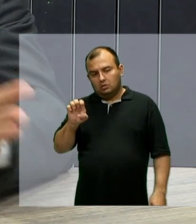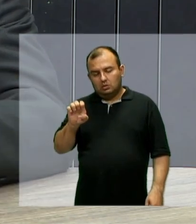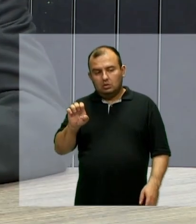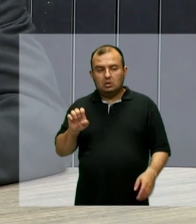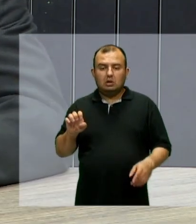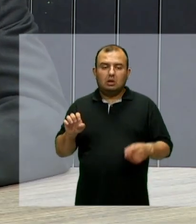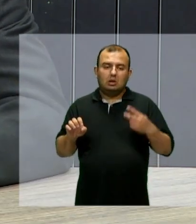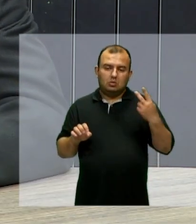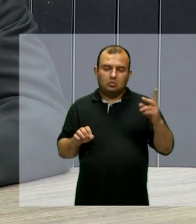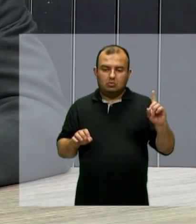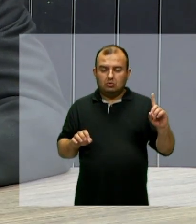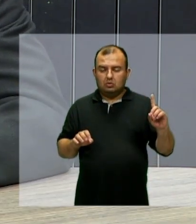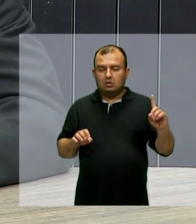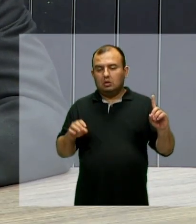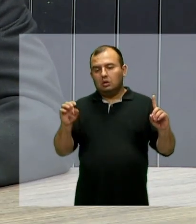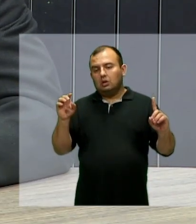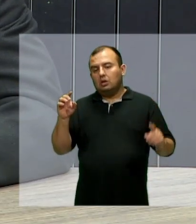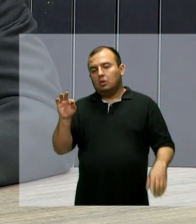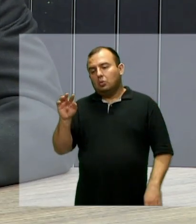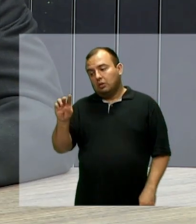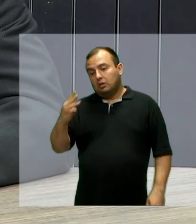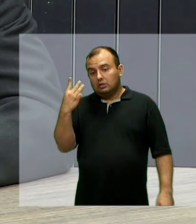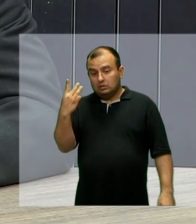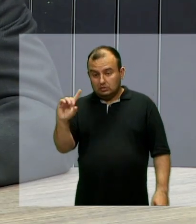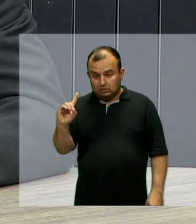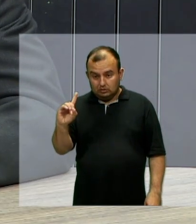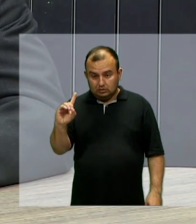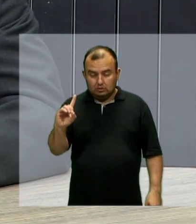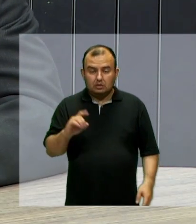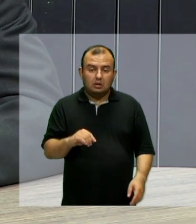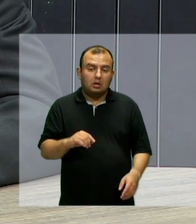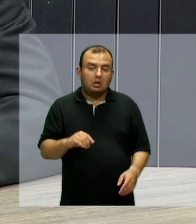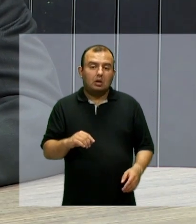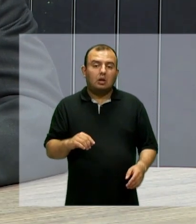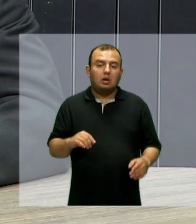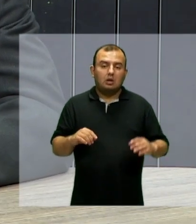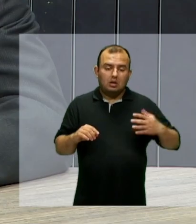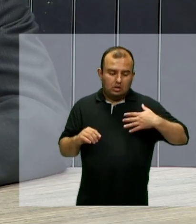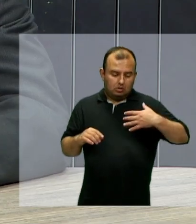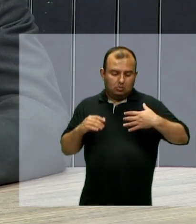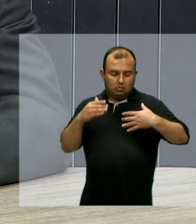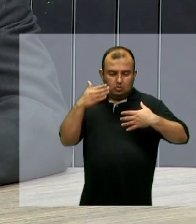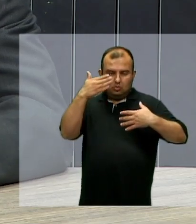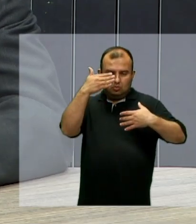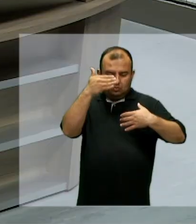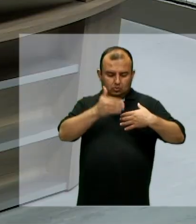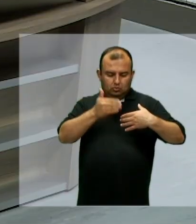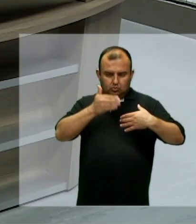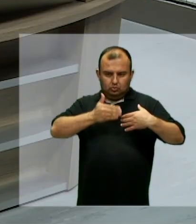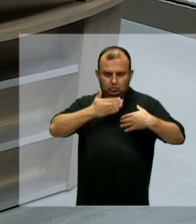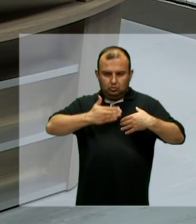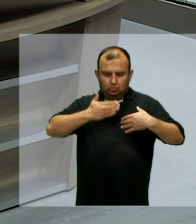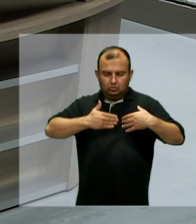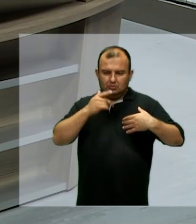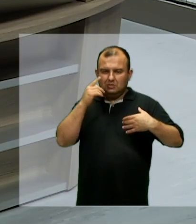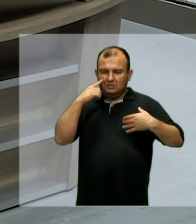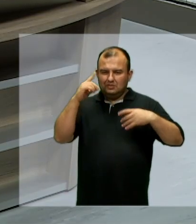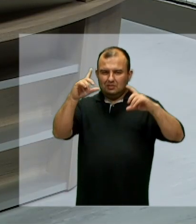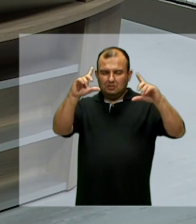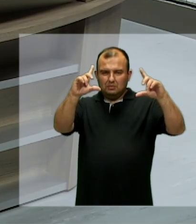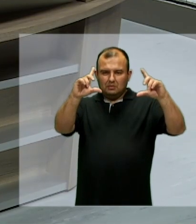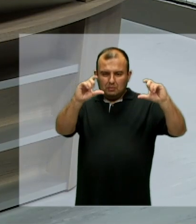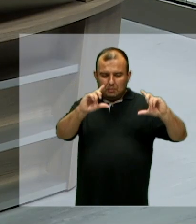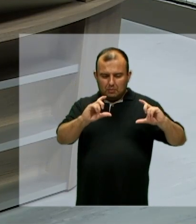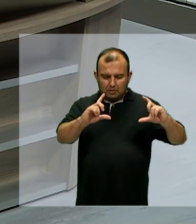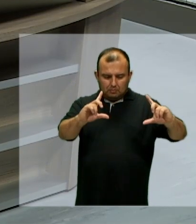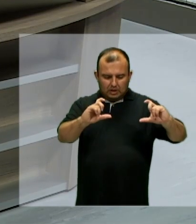2D, a 3D é a tomossíntese. É uma tomografia da mama, eles cortam em slices, em fatias a mama, e você